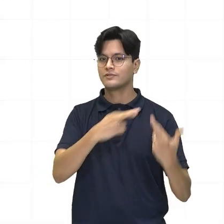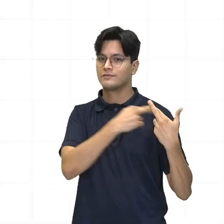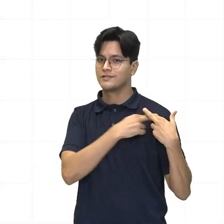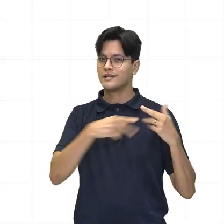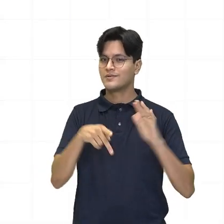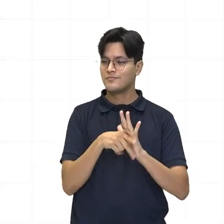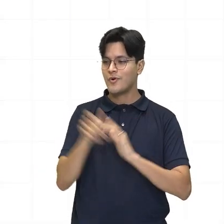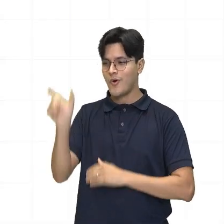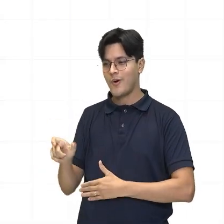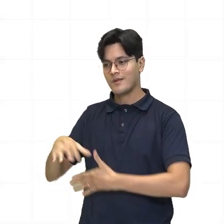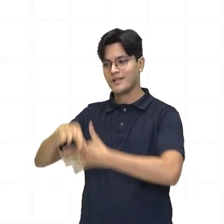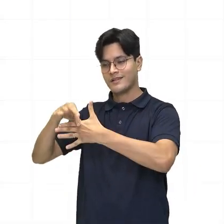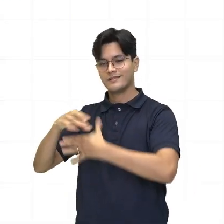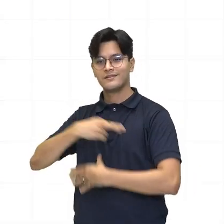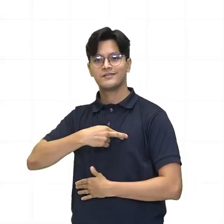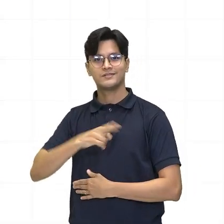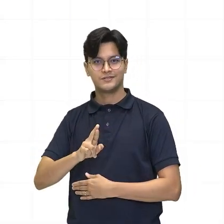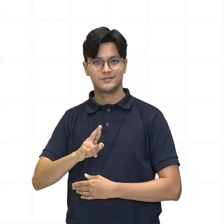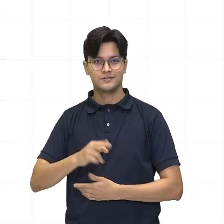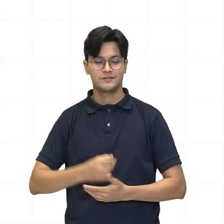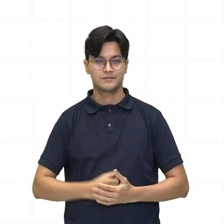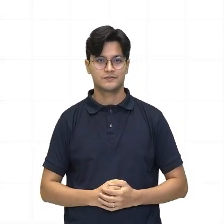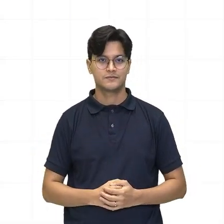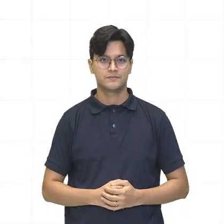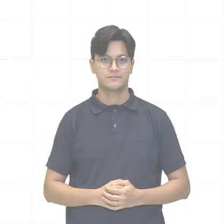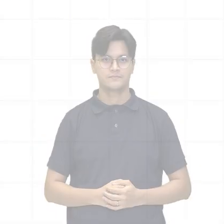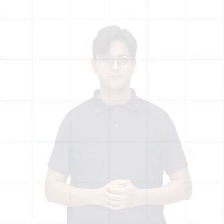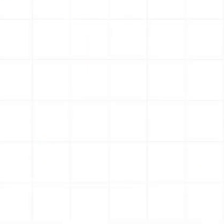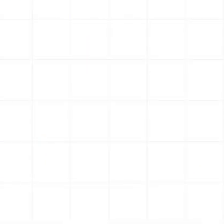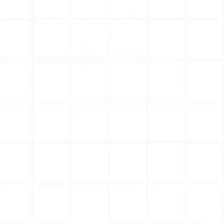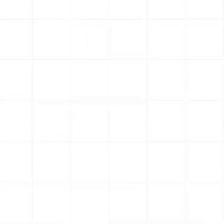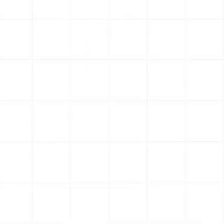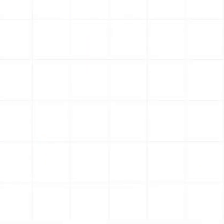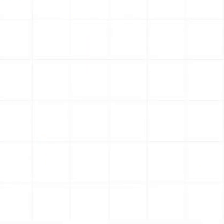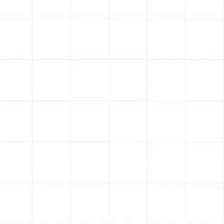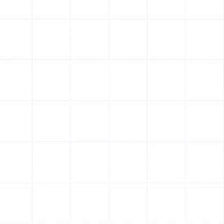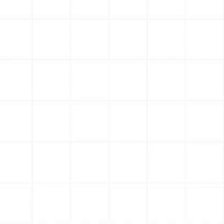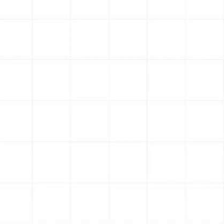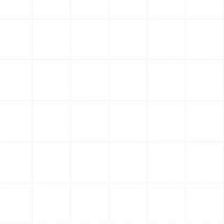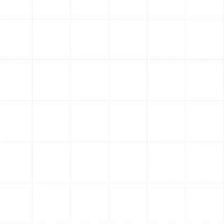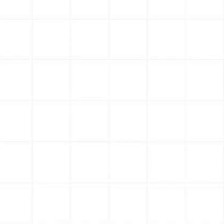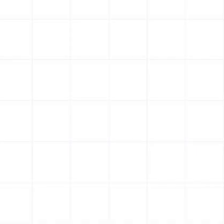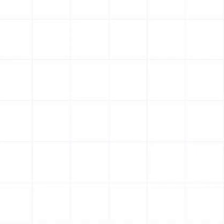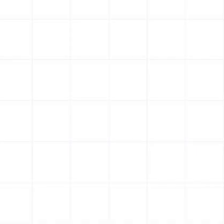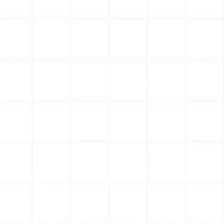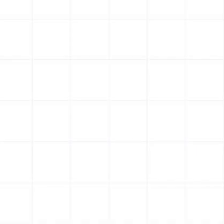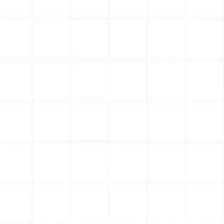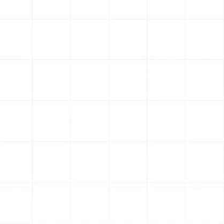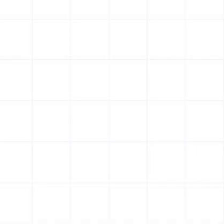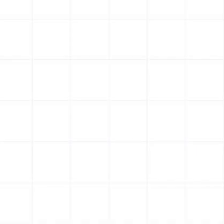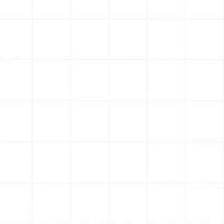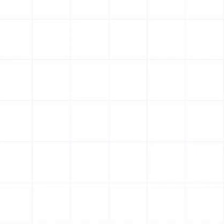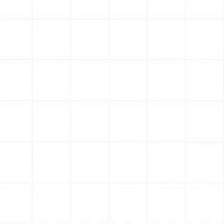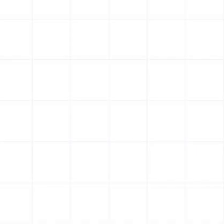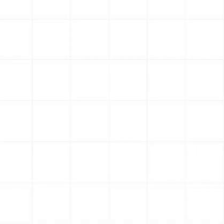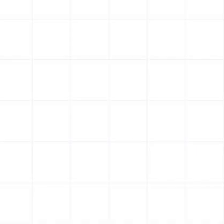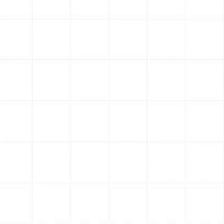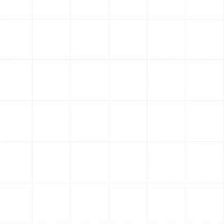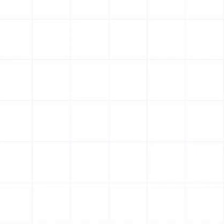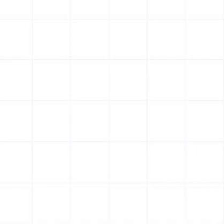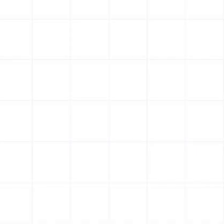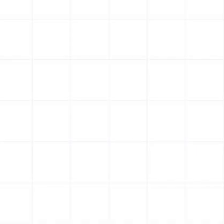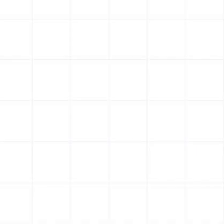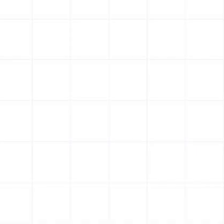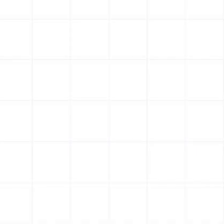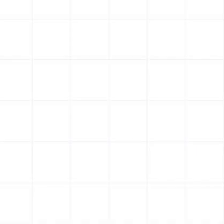do líder religioso. Olha, vamos nos manter aí nessa cartela. Olha só, embora esteja aí em forma de frase,